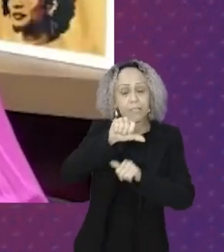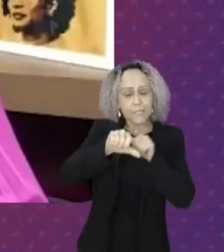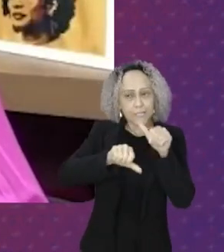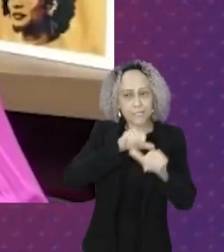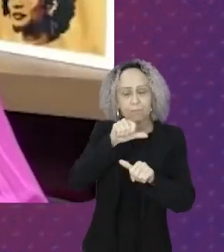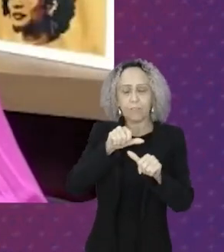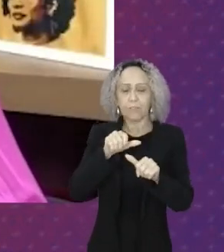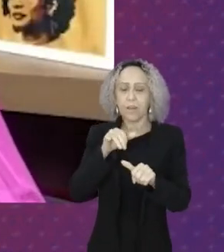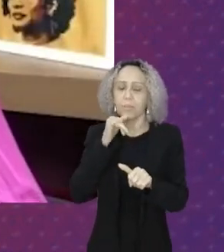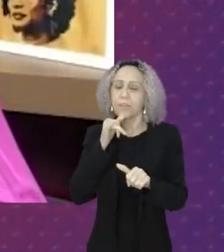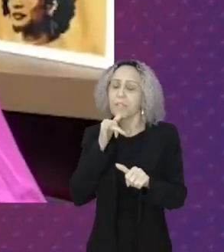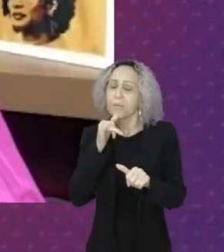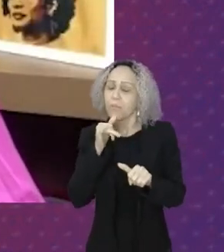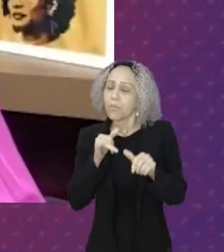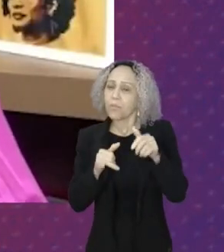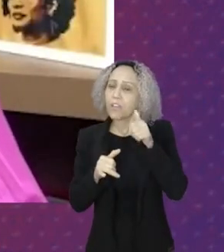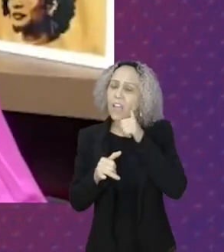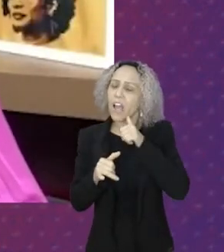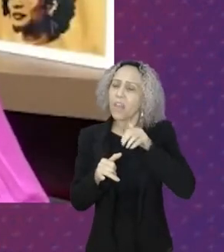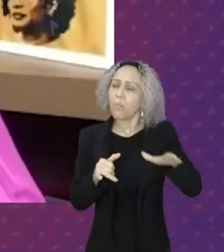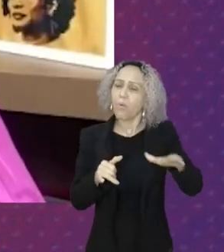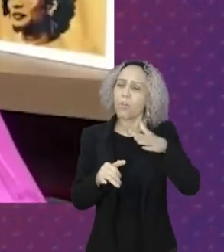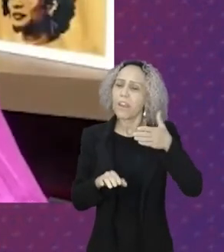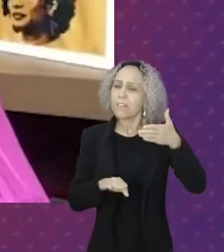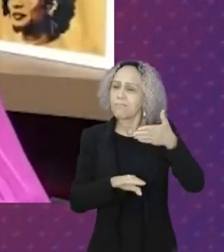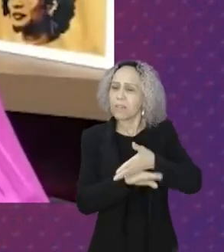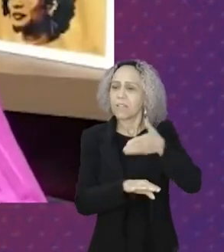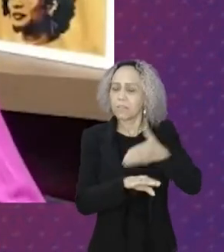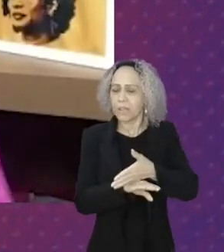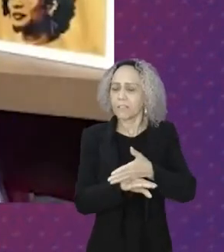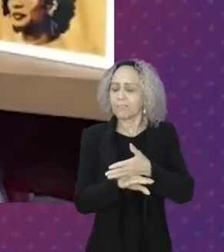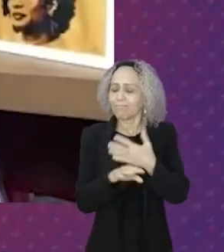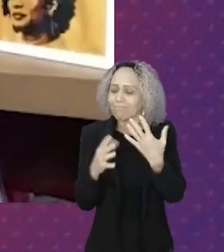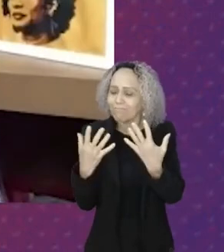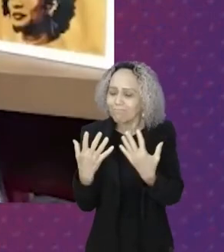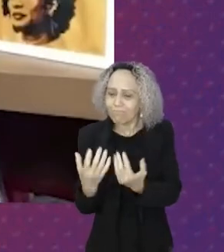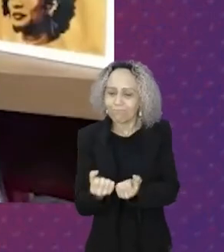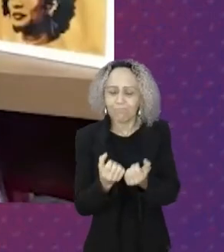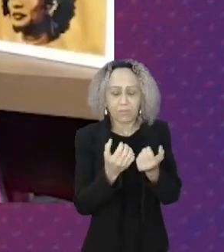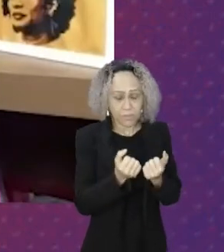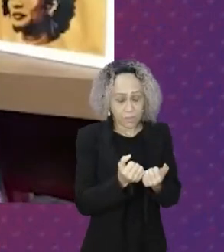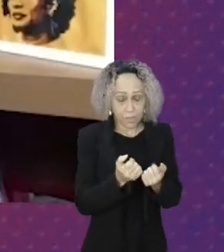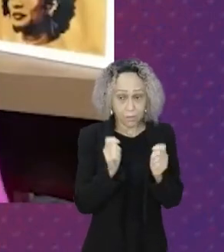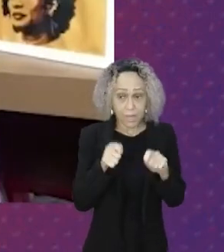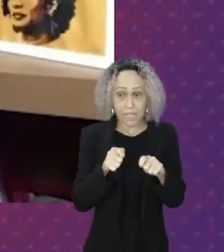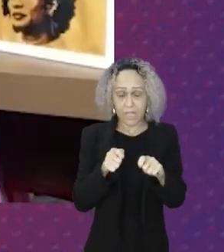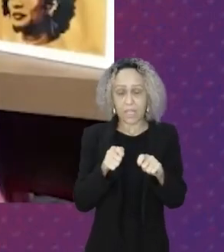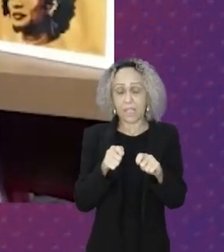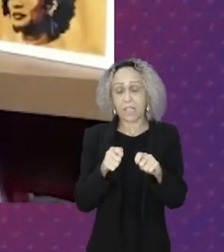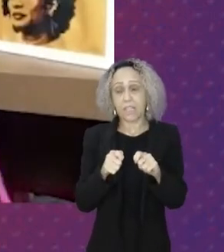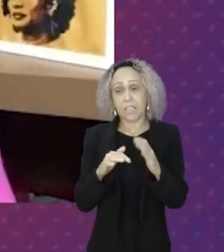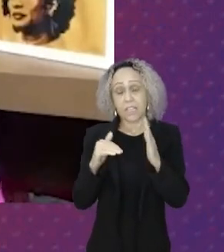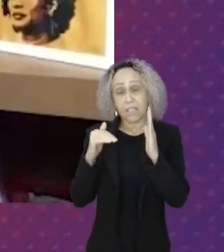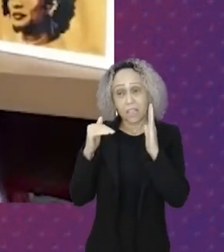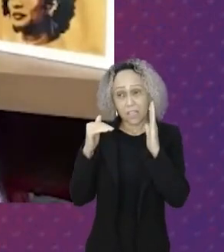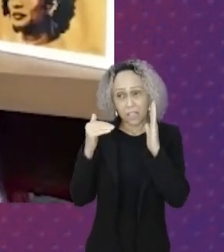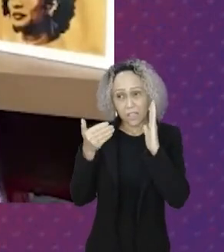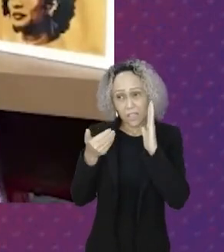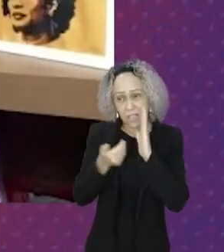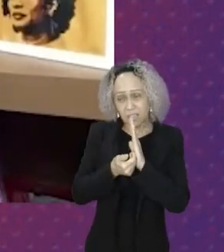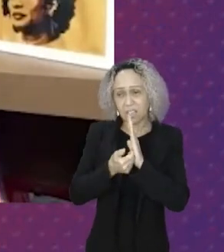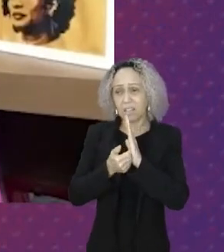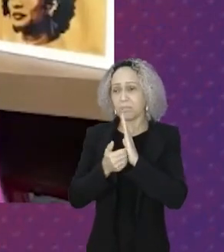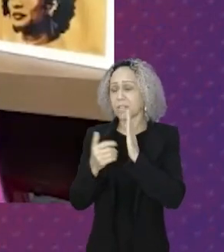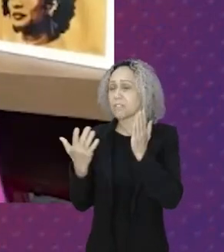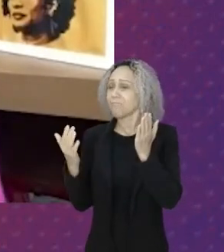da participação das mulheres em acolhimento. É preciso que as casas legislativas criem mecanismo de